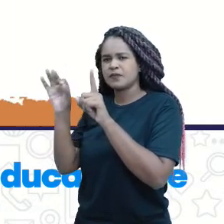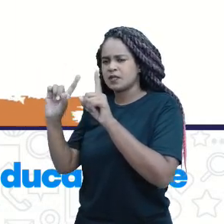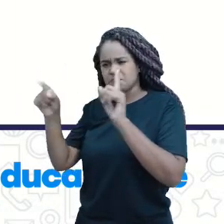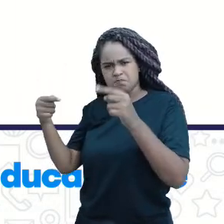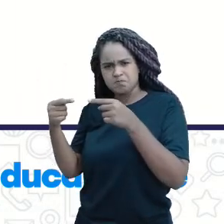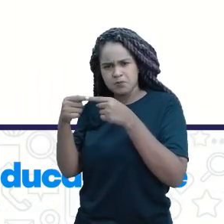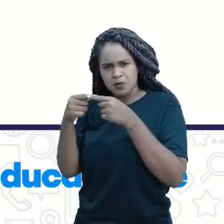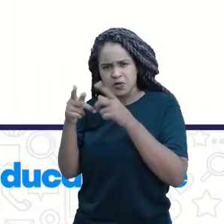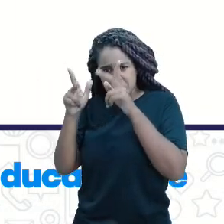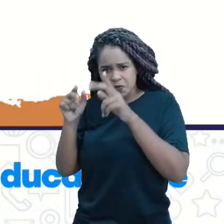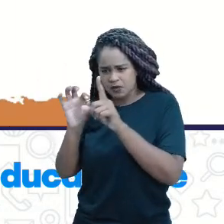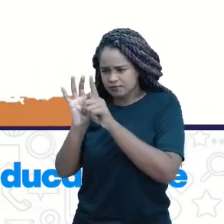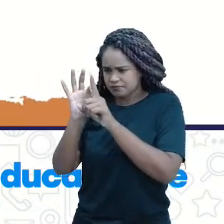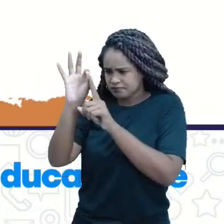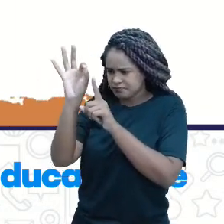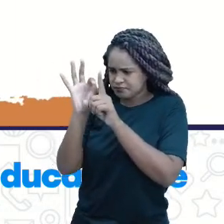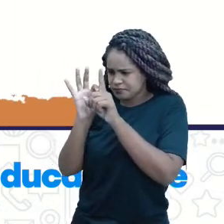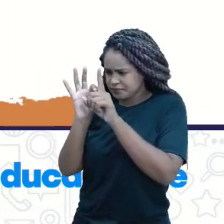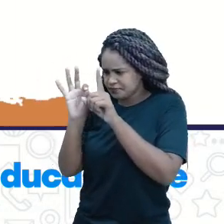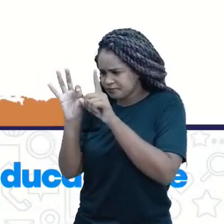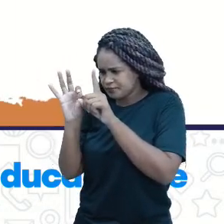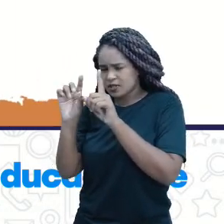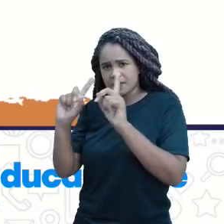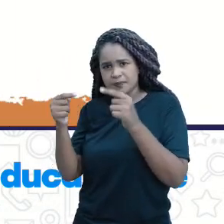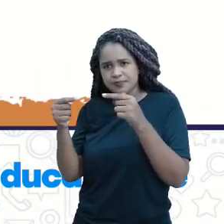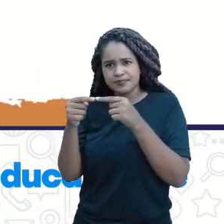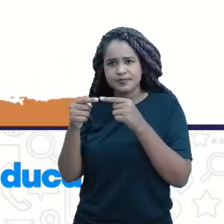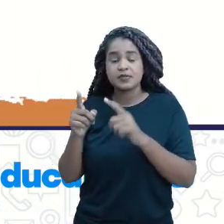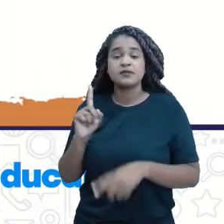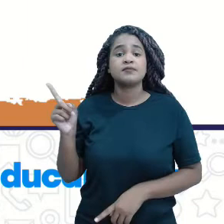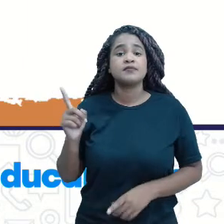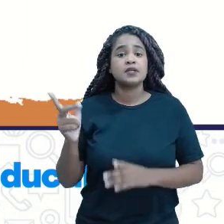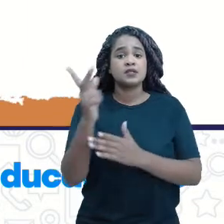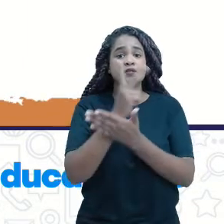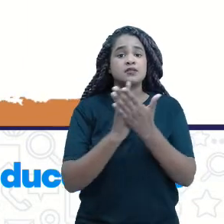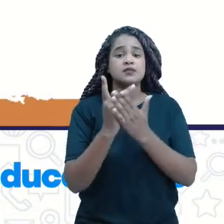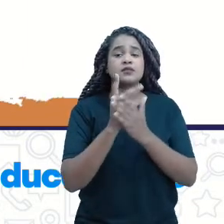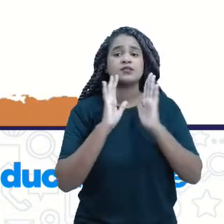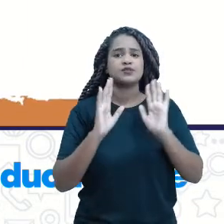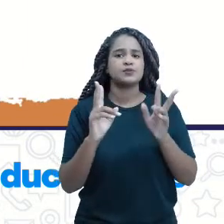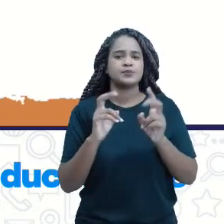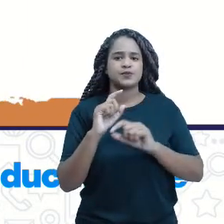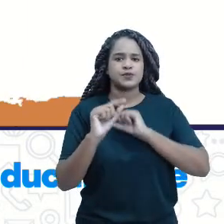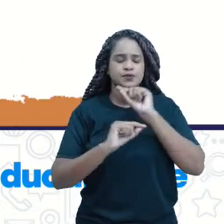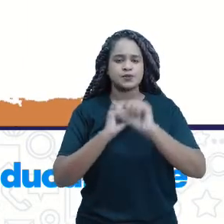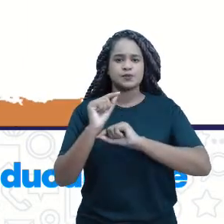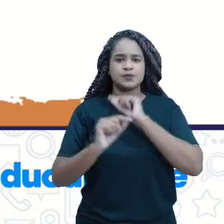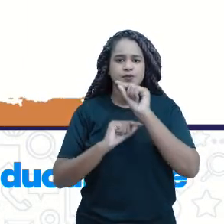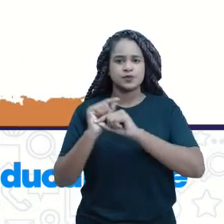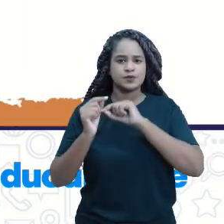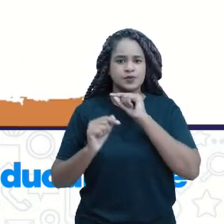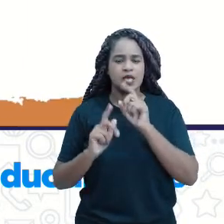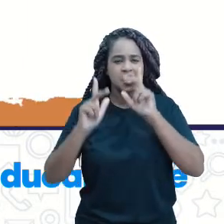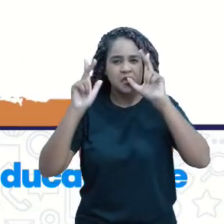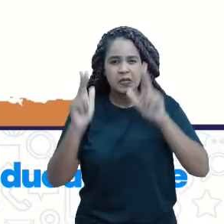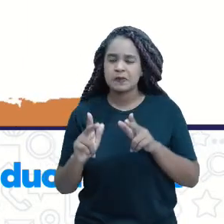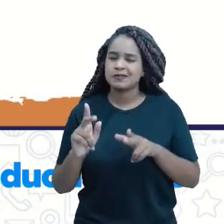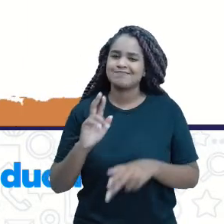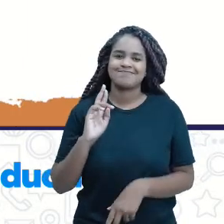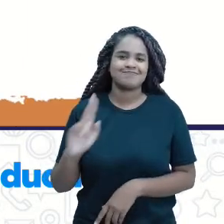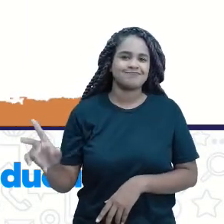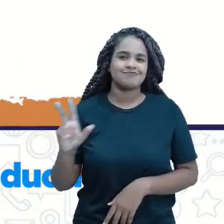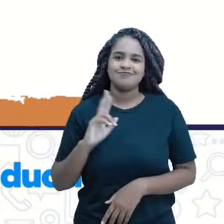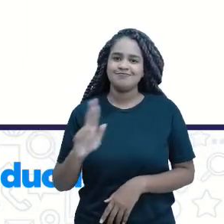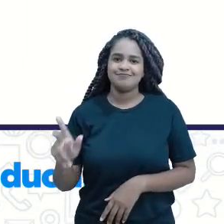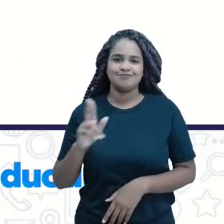idêntico? Será que quando a gente observa essa sombra, inclusive pelo desenho já dá para perceber que isso não vai acontecer de maneira idêntica, né?